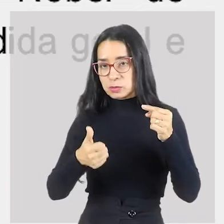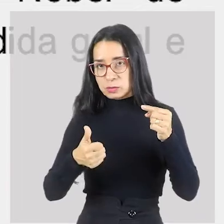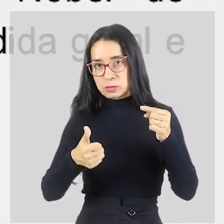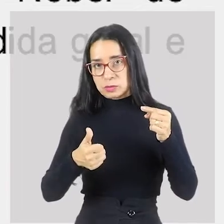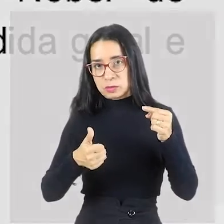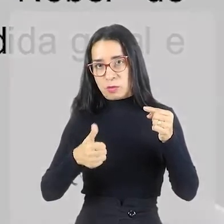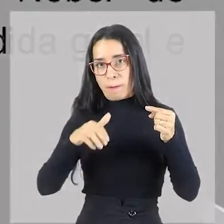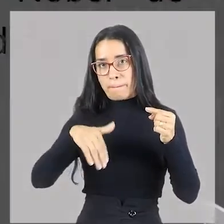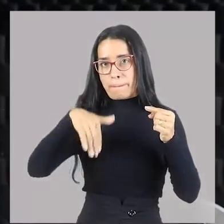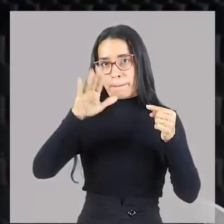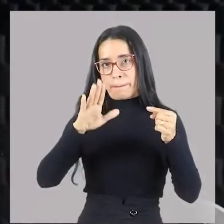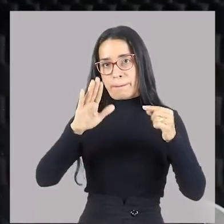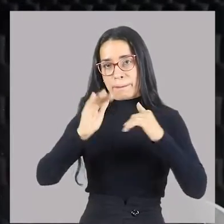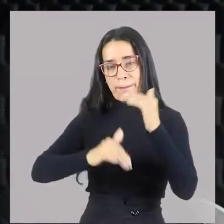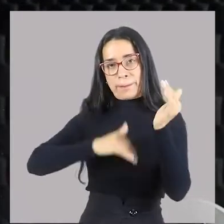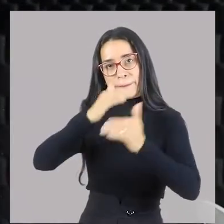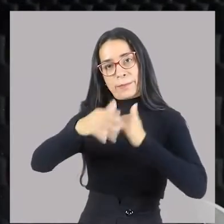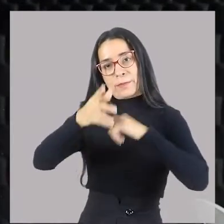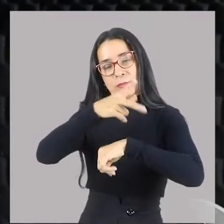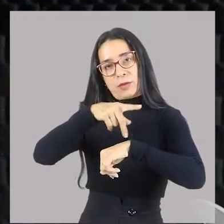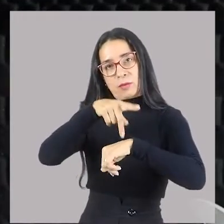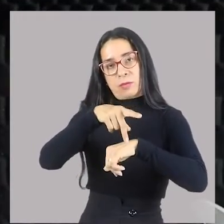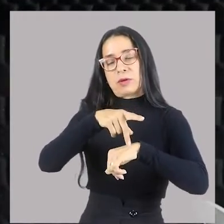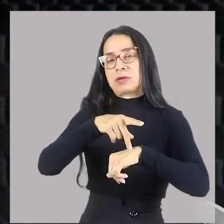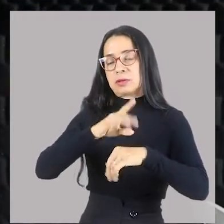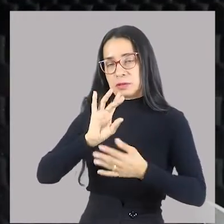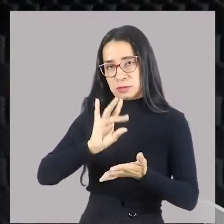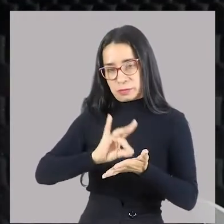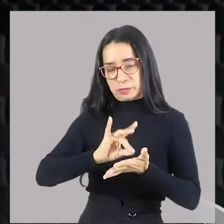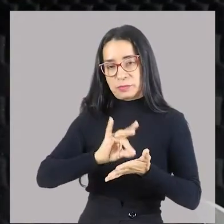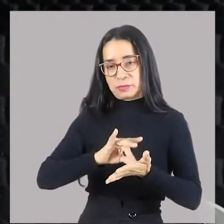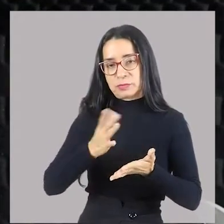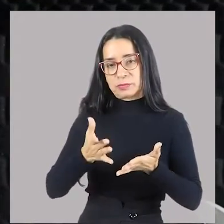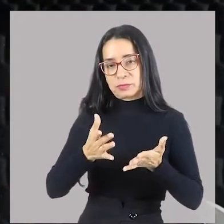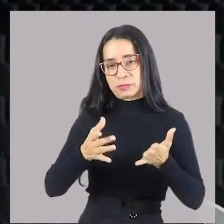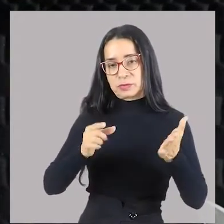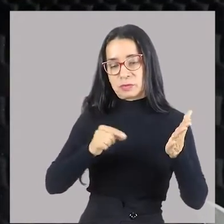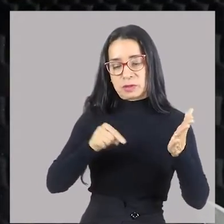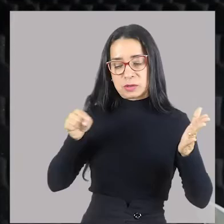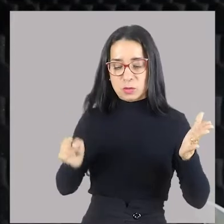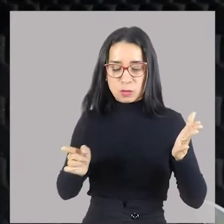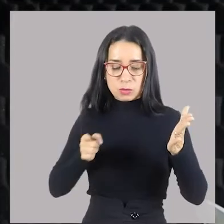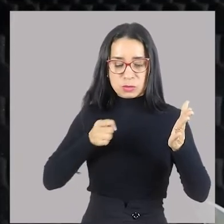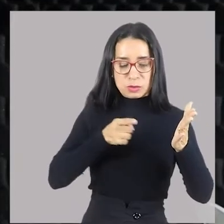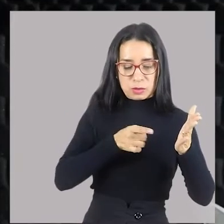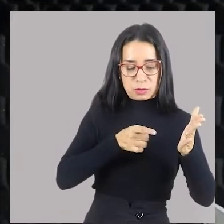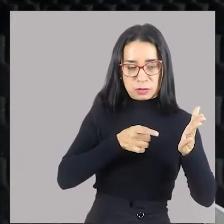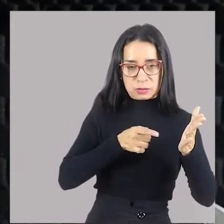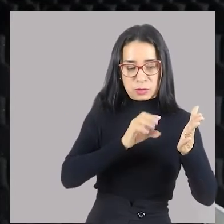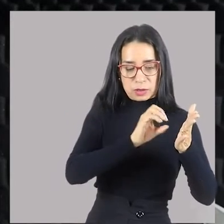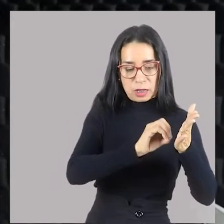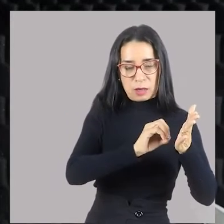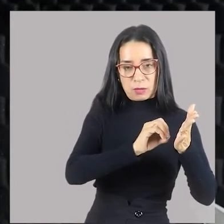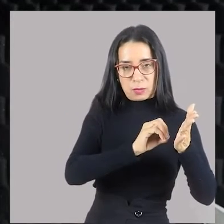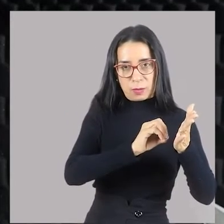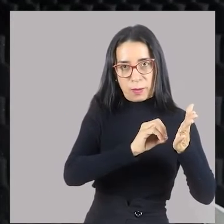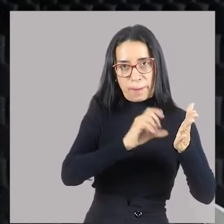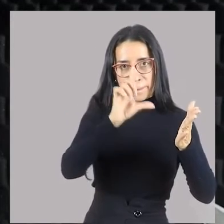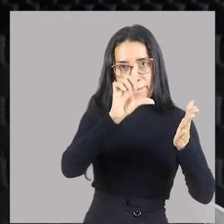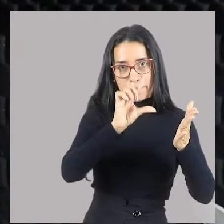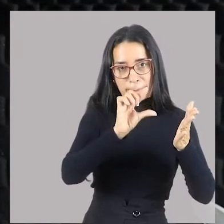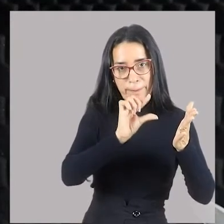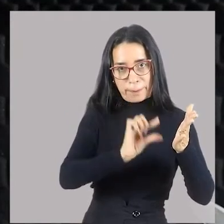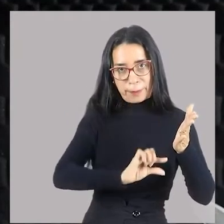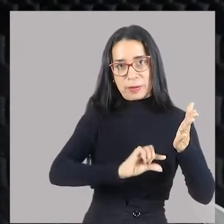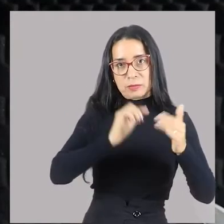mais desenvolvido o país é. Quanto mais distante do 1 e mais próximo do 0, menos desenvolvido